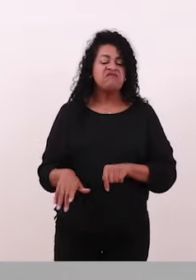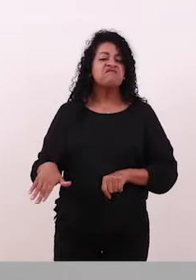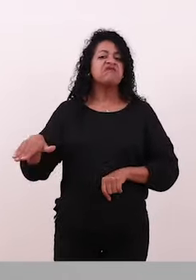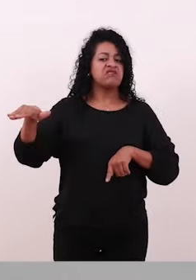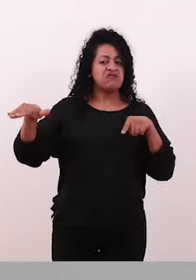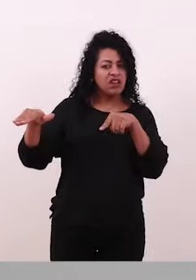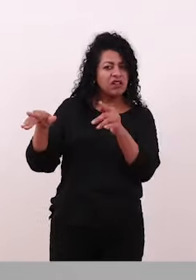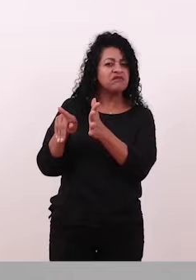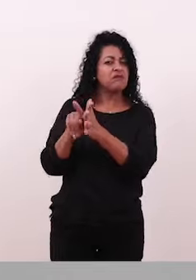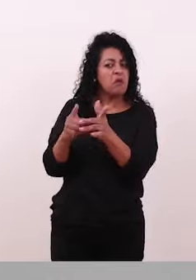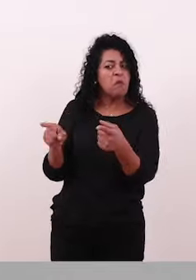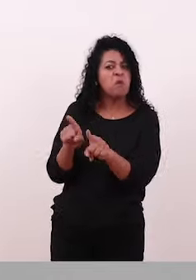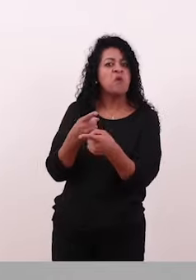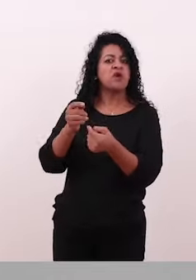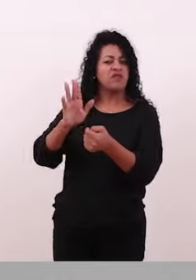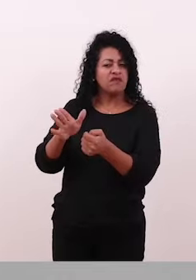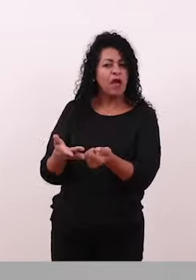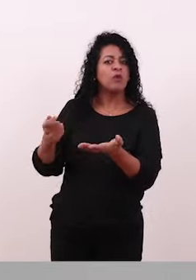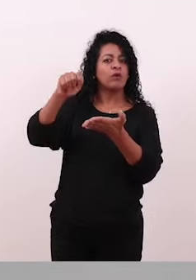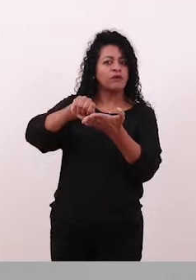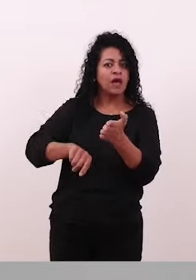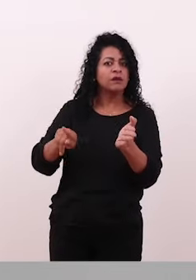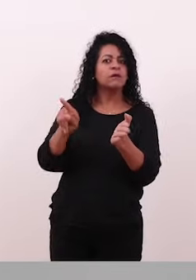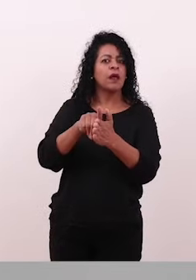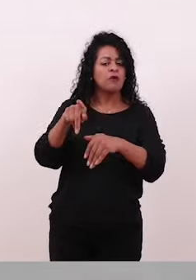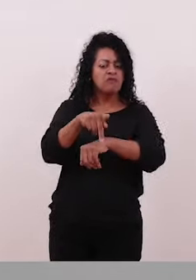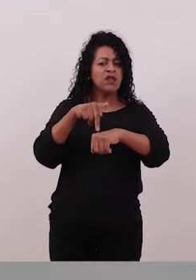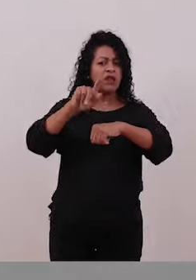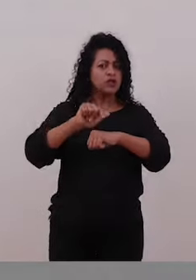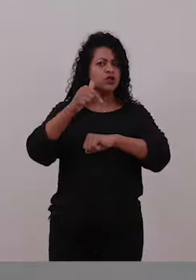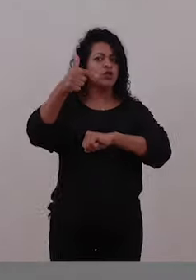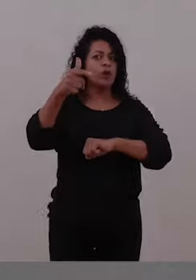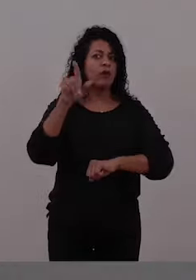e, através da música, já indo com contratos